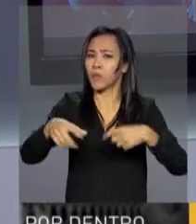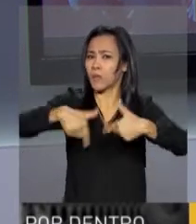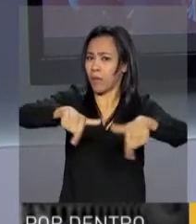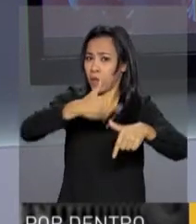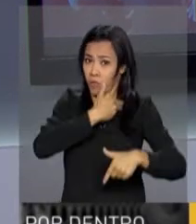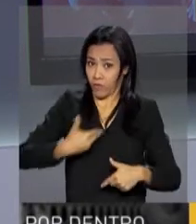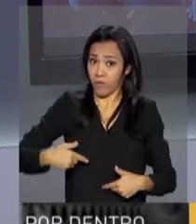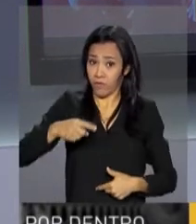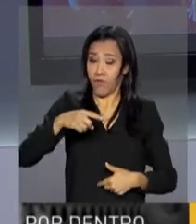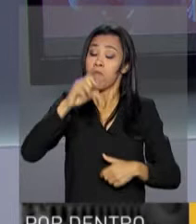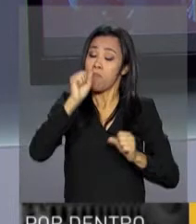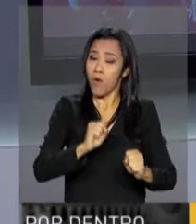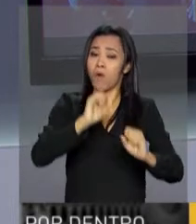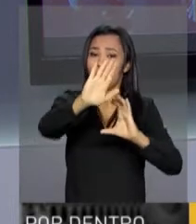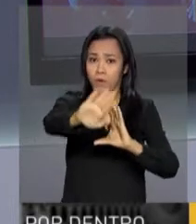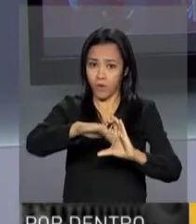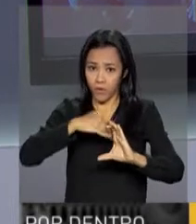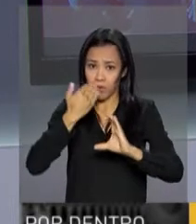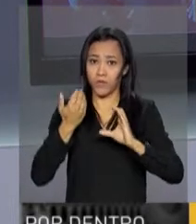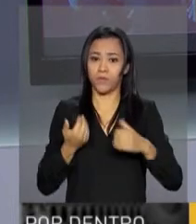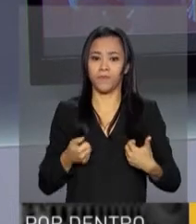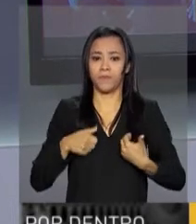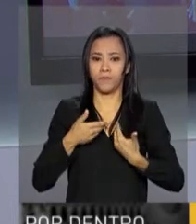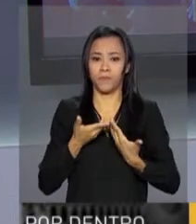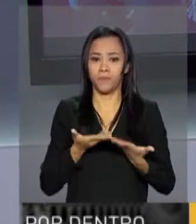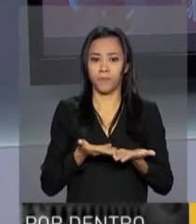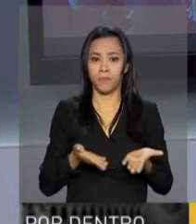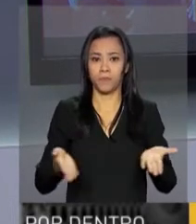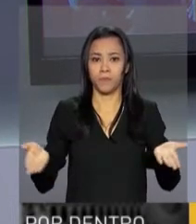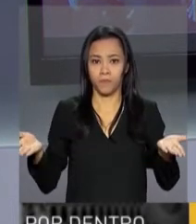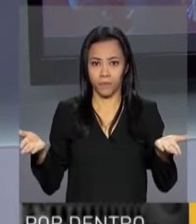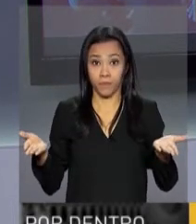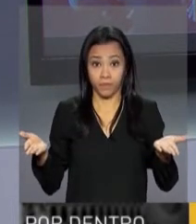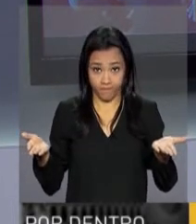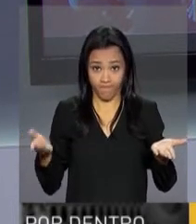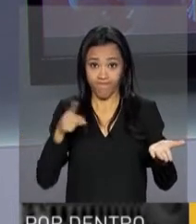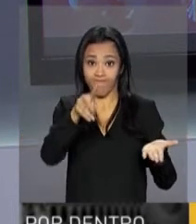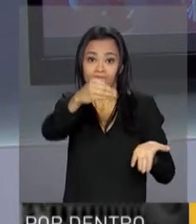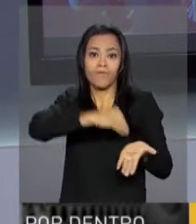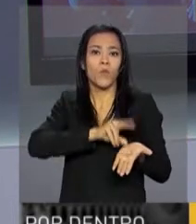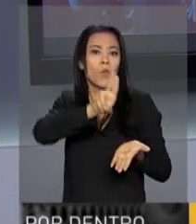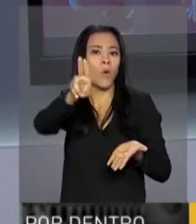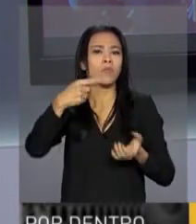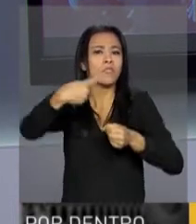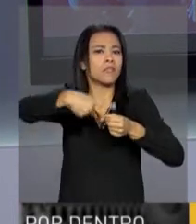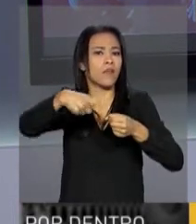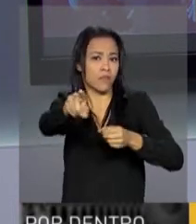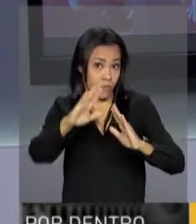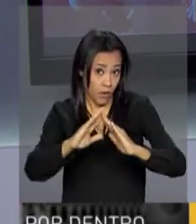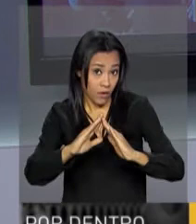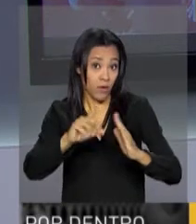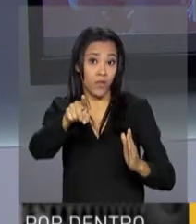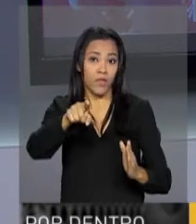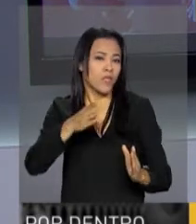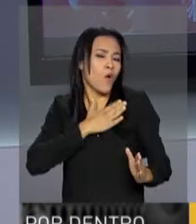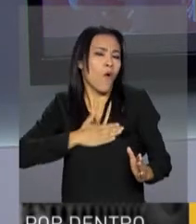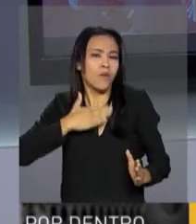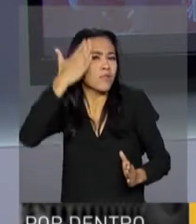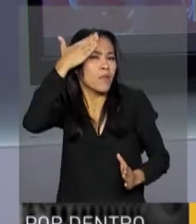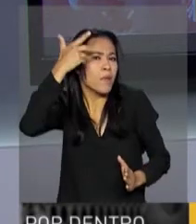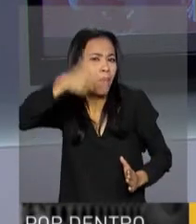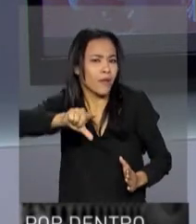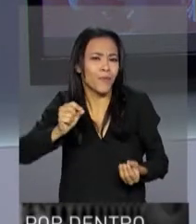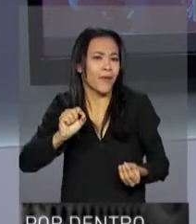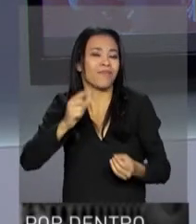escreva para por dentro do governo arruda presidencia.gov.br informe o seu nome à cidade onde você mora o que você gostaria